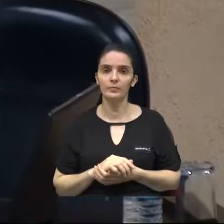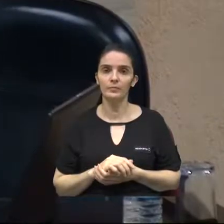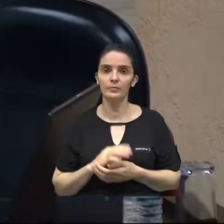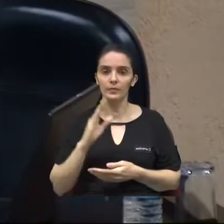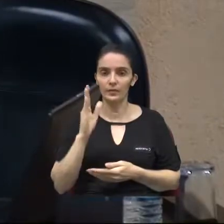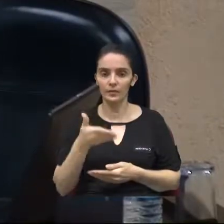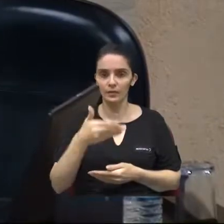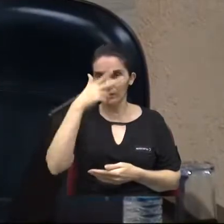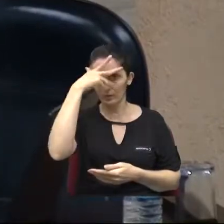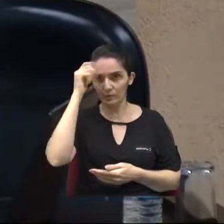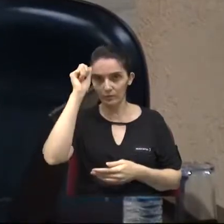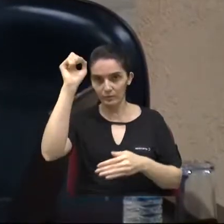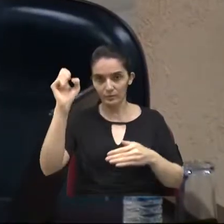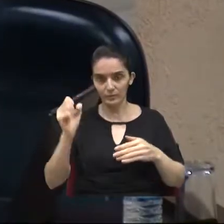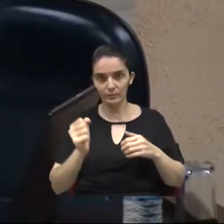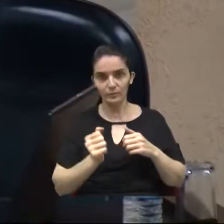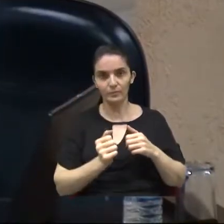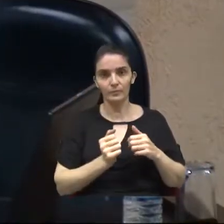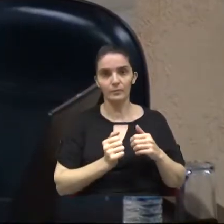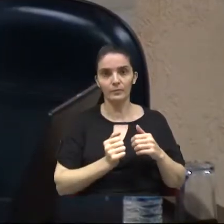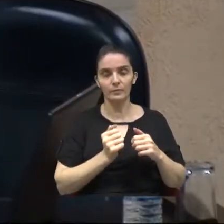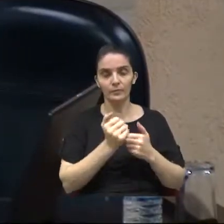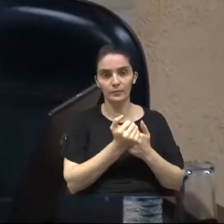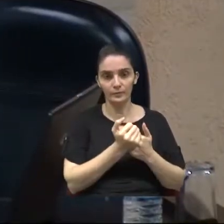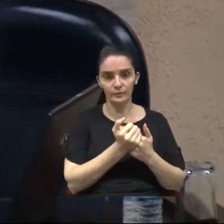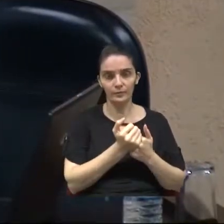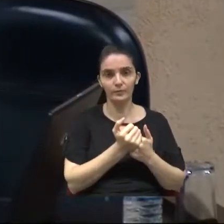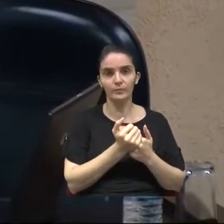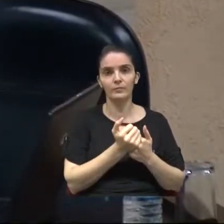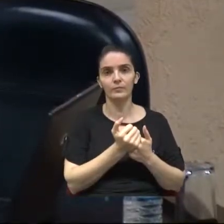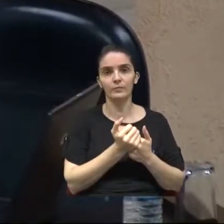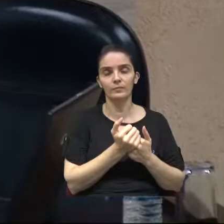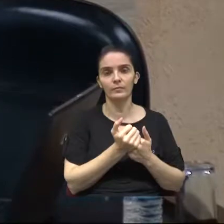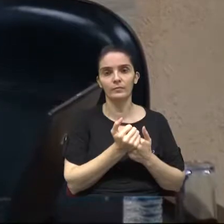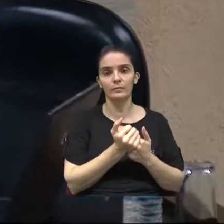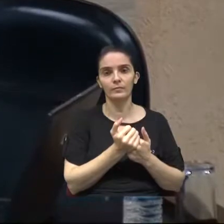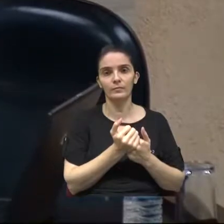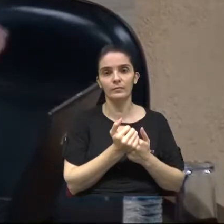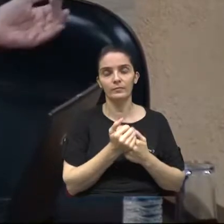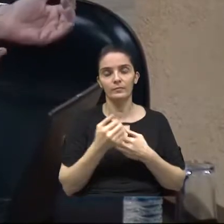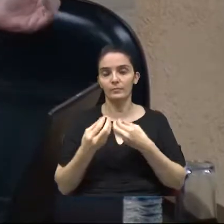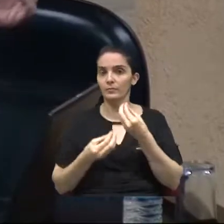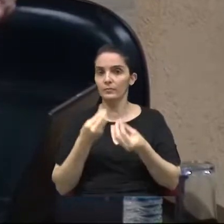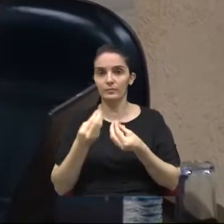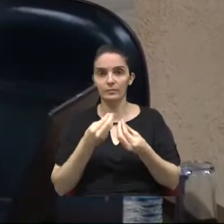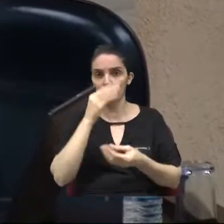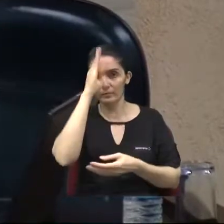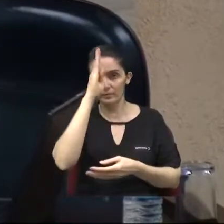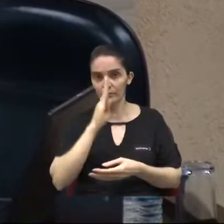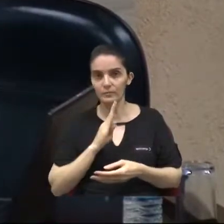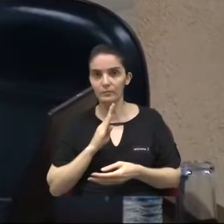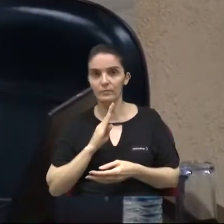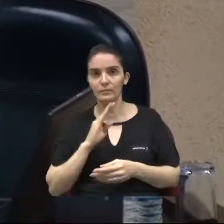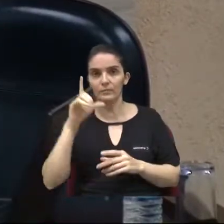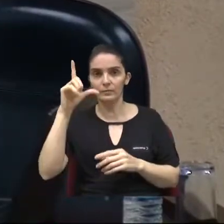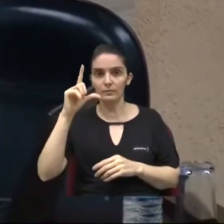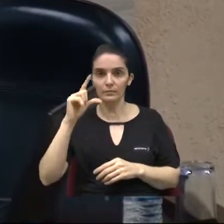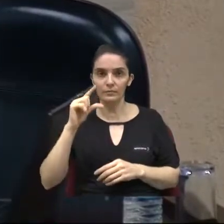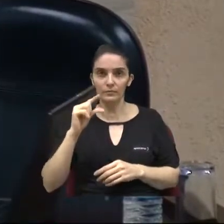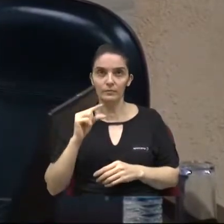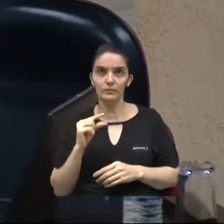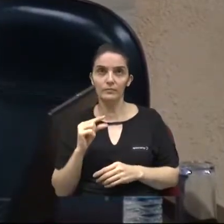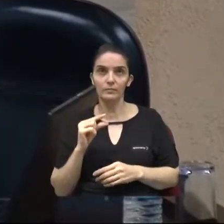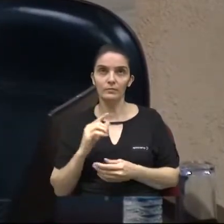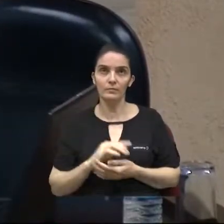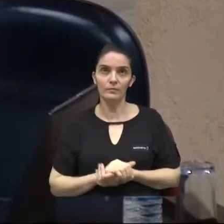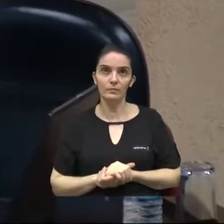subsídio exatamente porque não aguentava a parte de gratuidade e ainda houve uma diminuição ainda do número